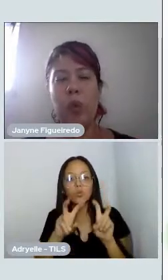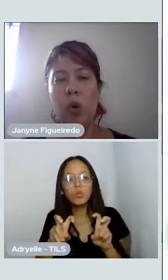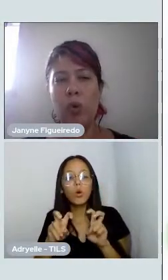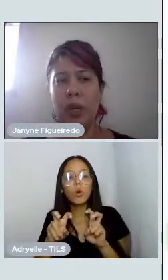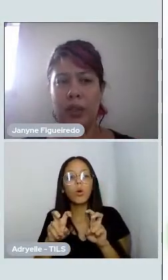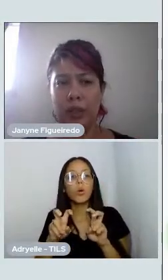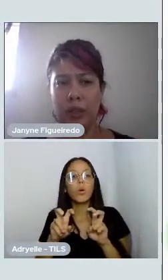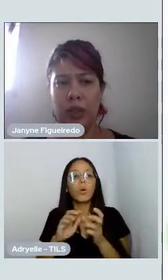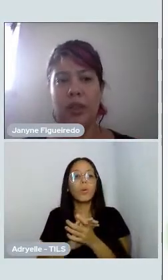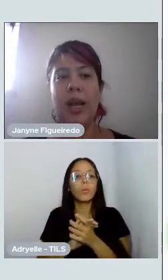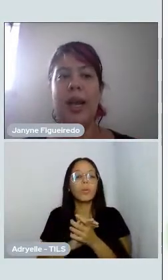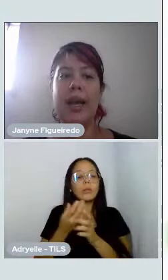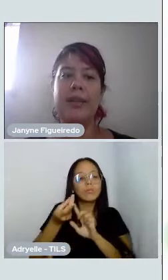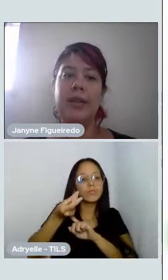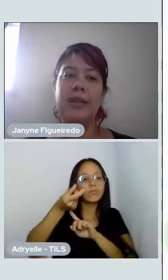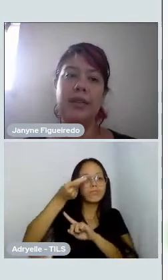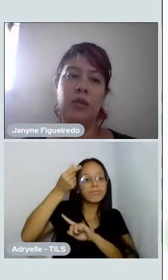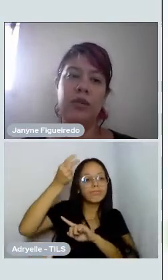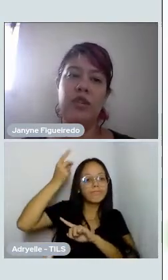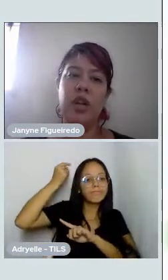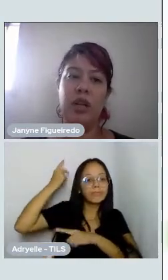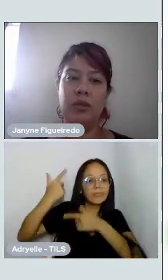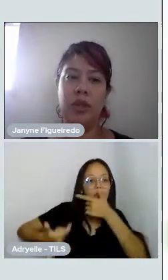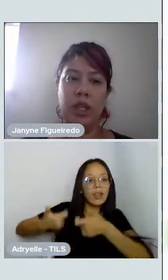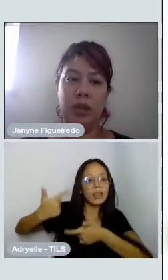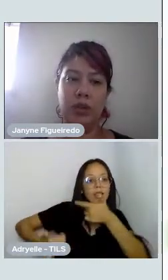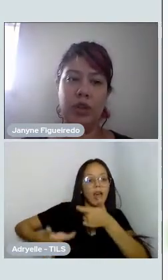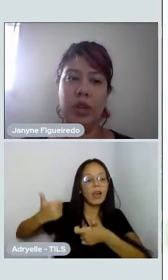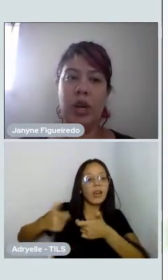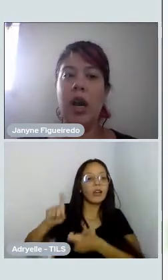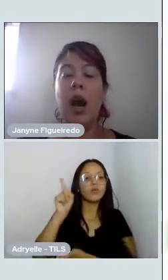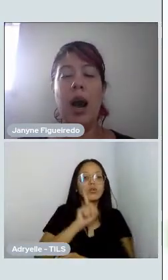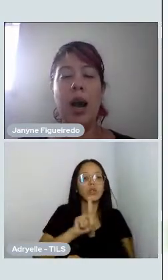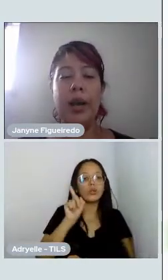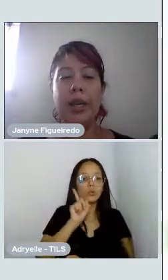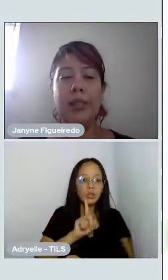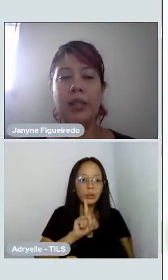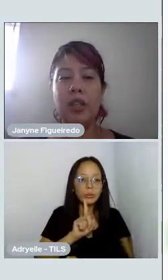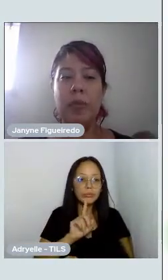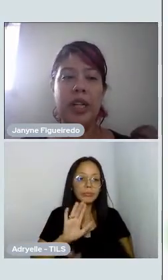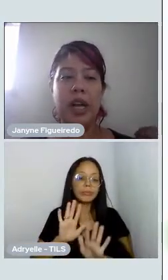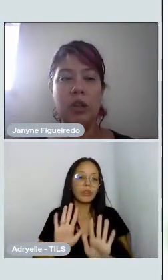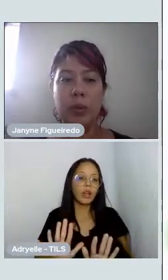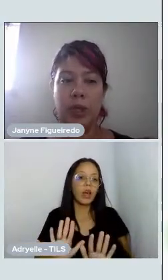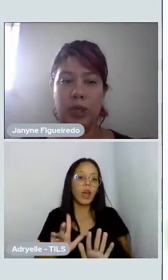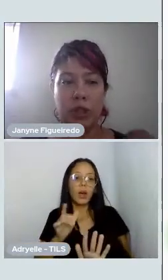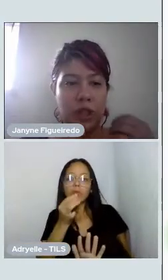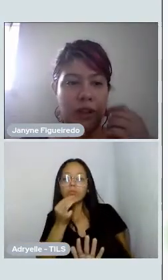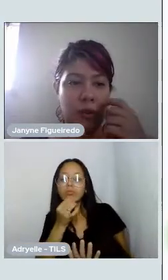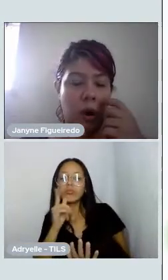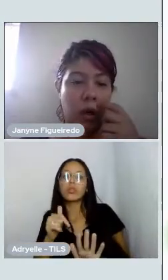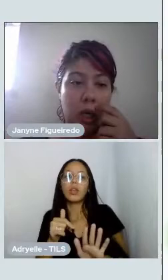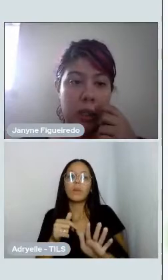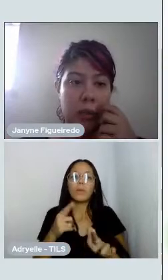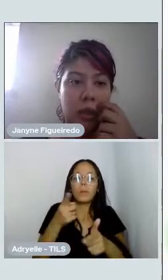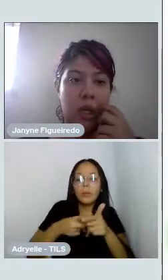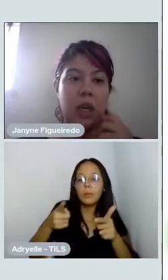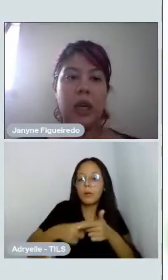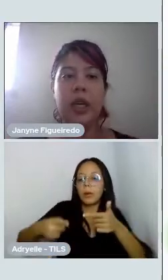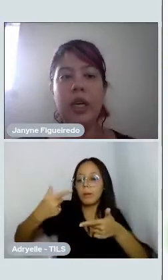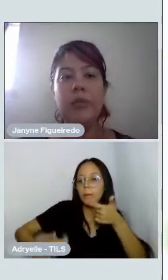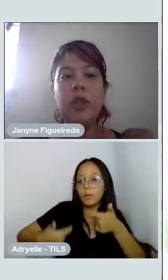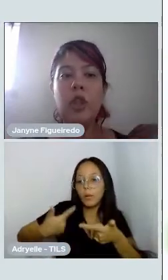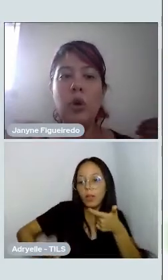época pouco antes da Guerra de Secessão dos Estados Unidos, as instabilidades políticas que estavam